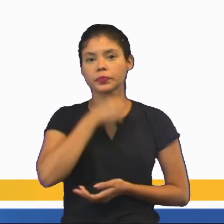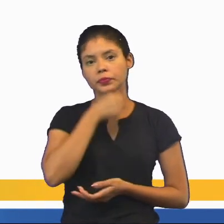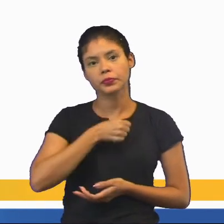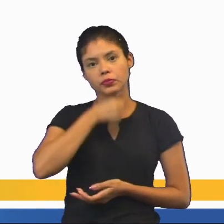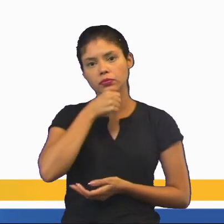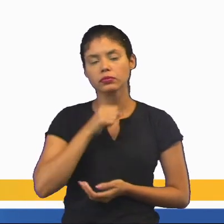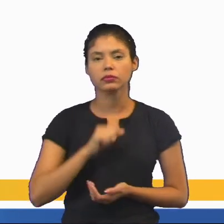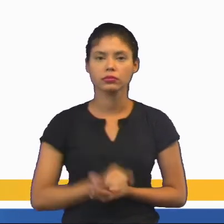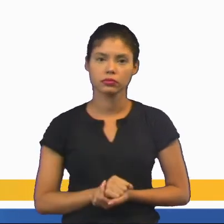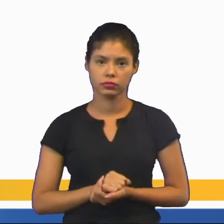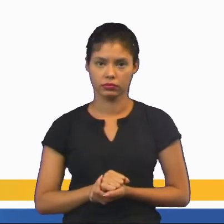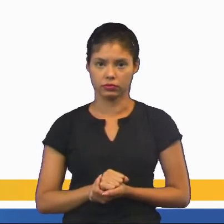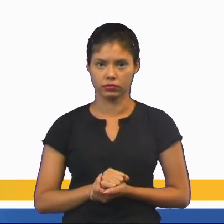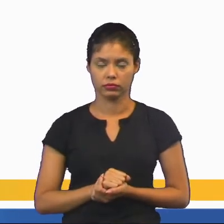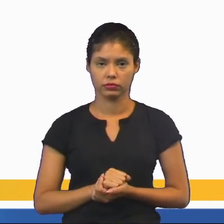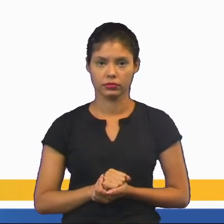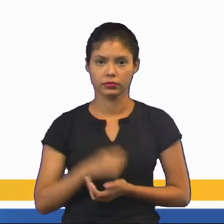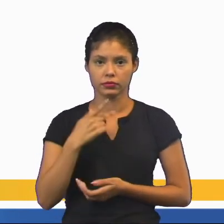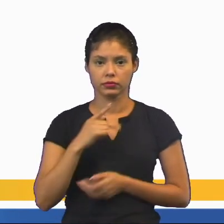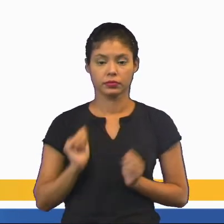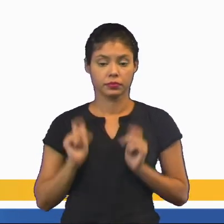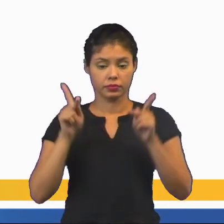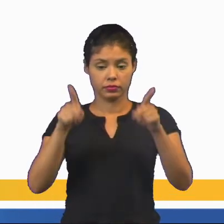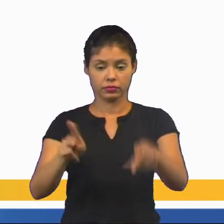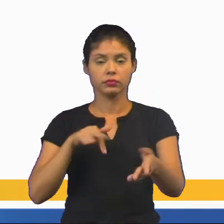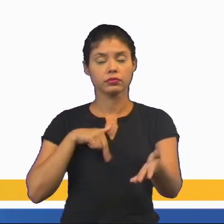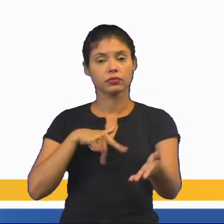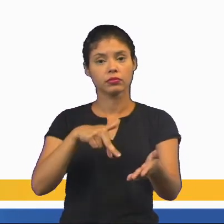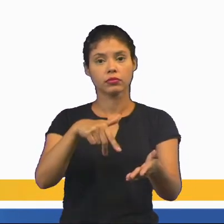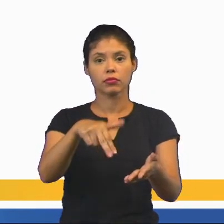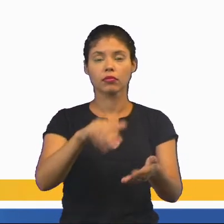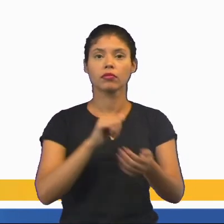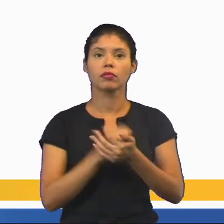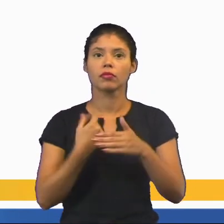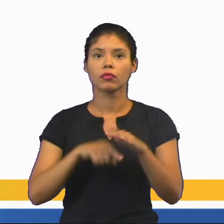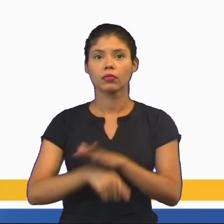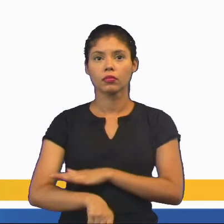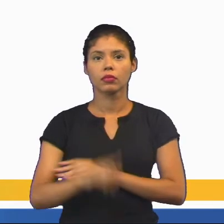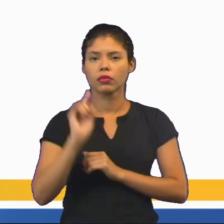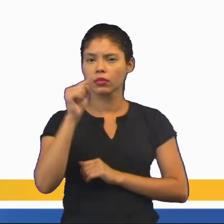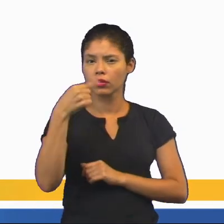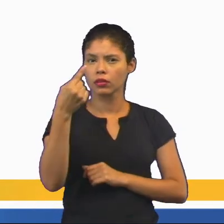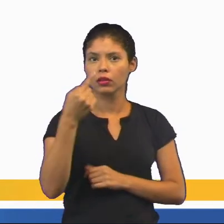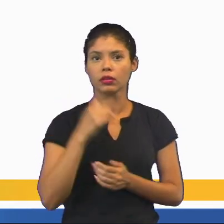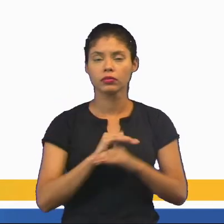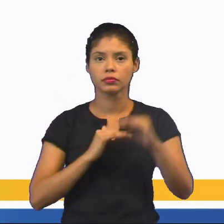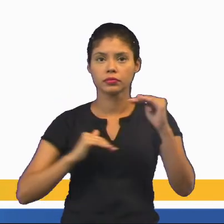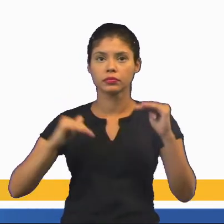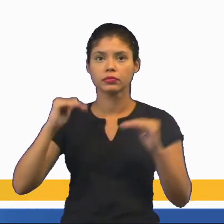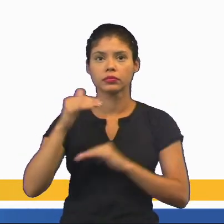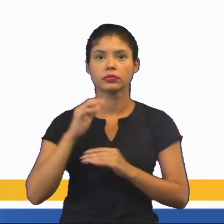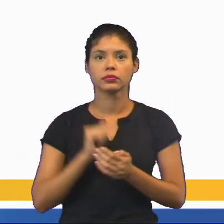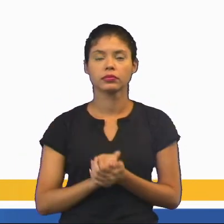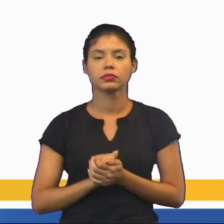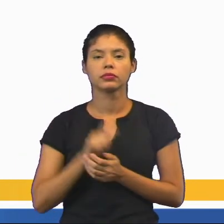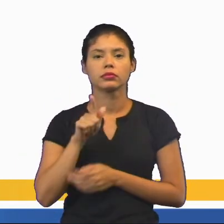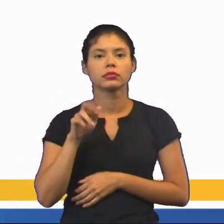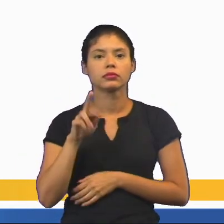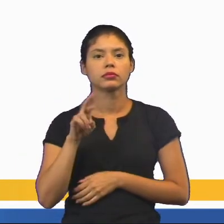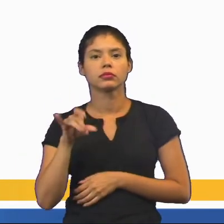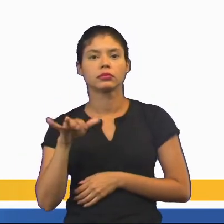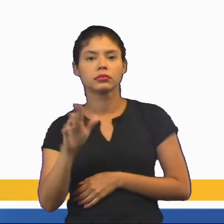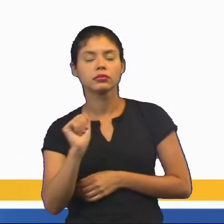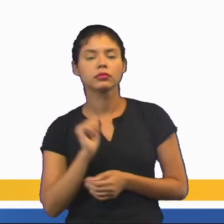velho, temos também ali a passarela, conseguimos perceber no fundo da imagem, lá na parte superior, a gamileira ali no